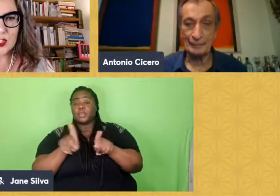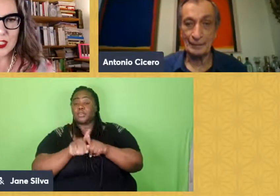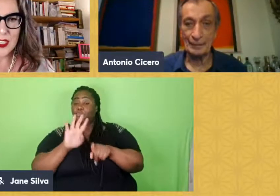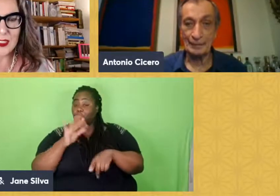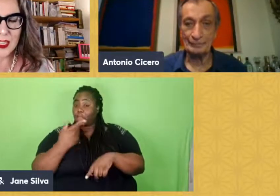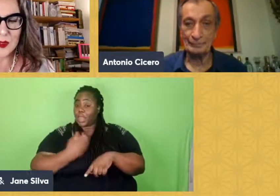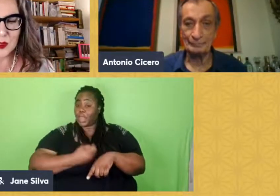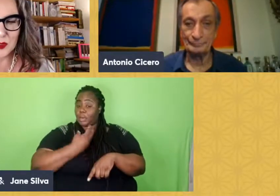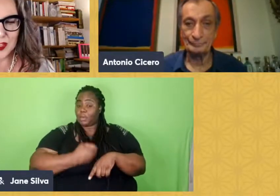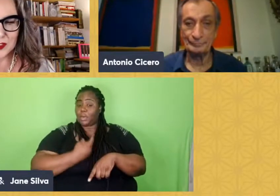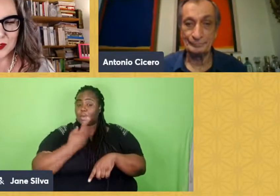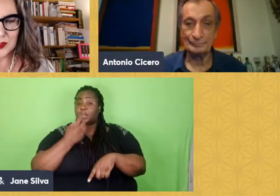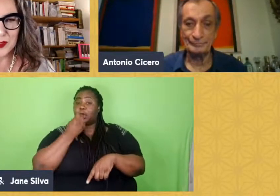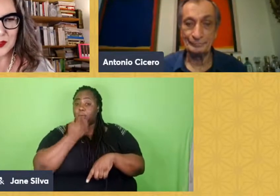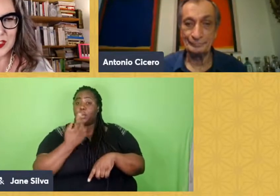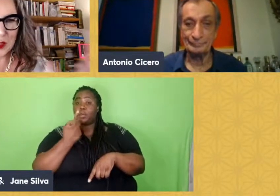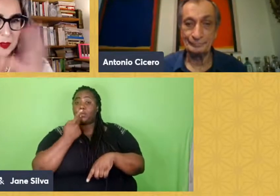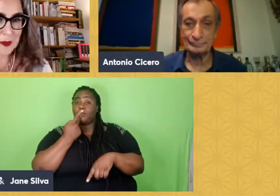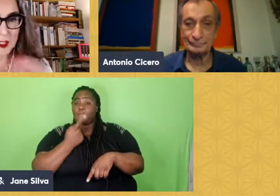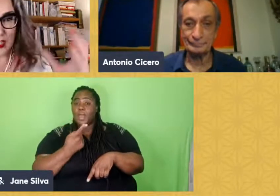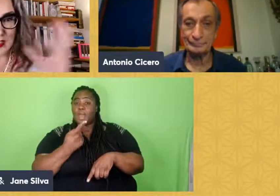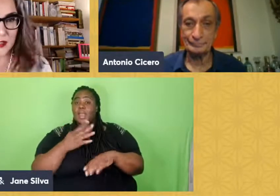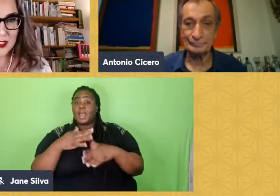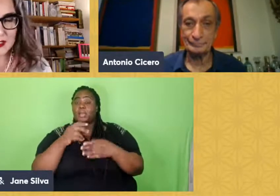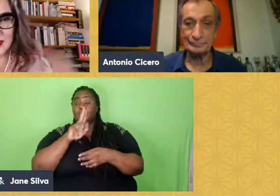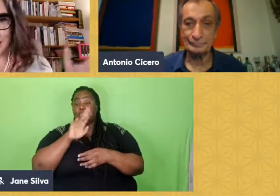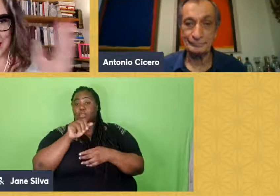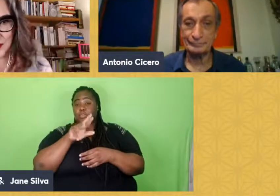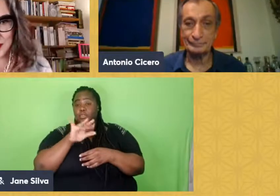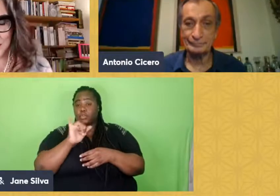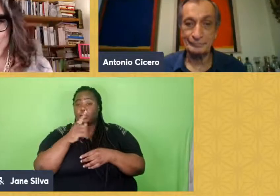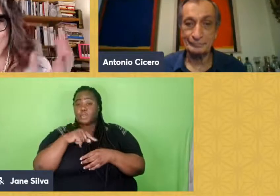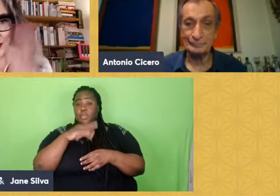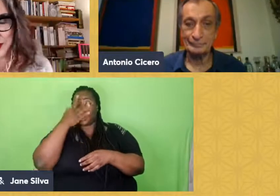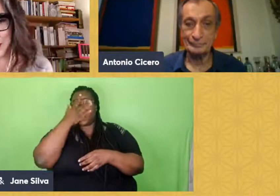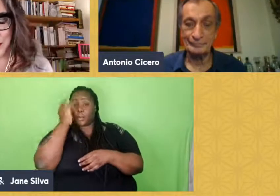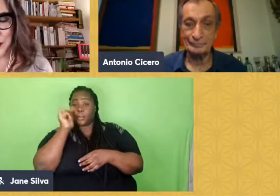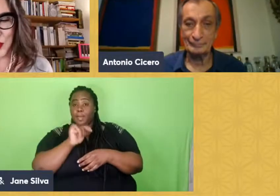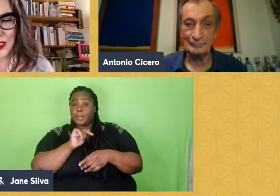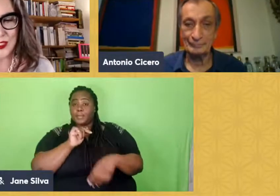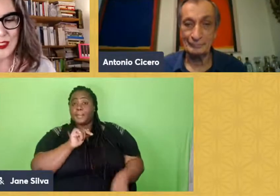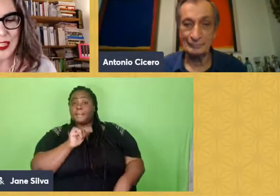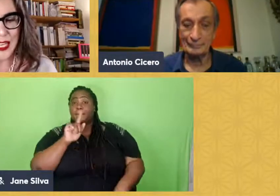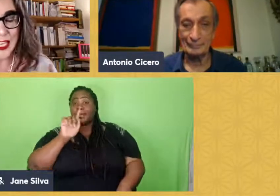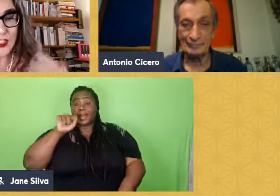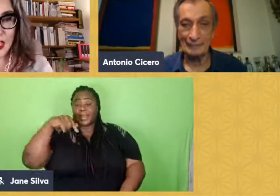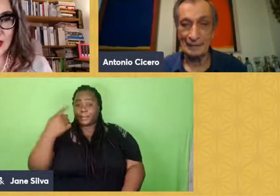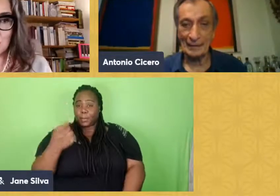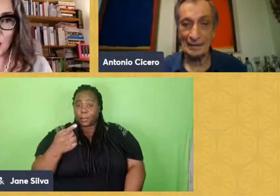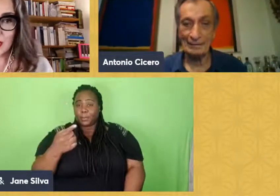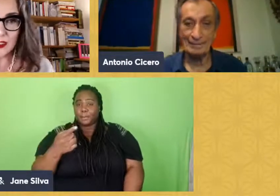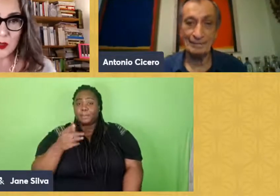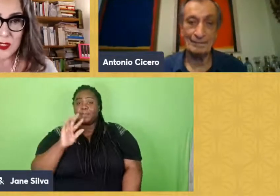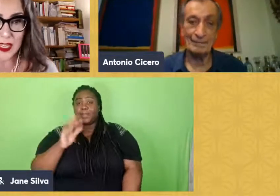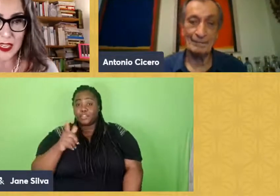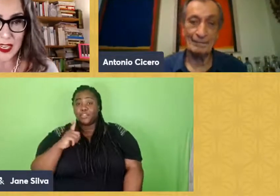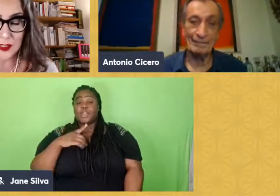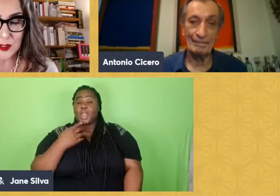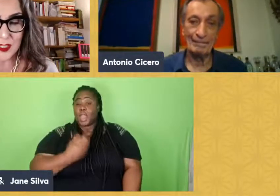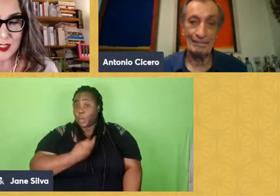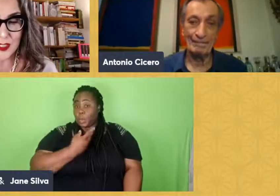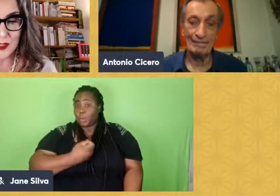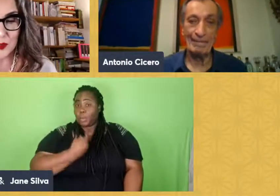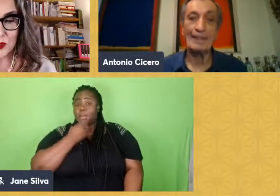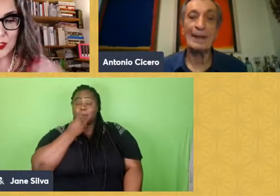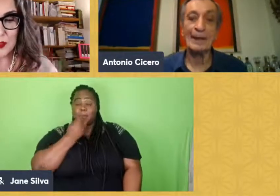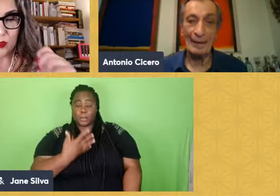bom a gente resgatar isso quando fala do Vinícius para gerações que vieram depois, né? Ele já era um poeta consagrado,